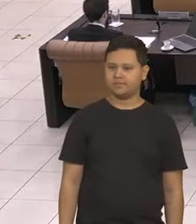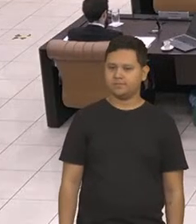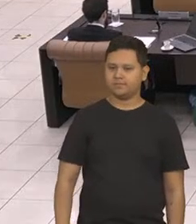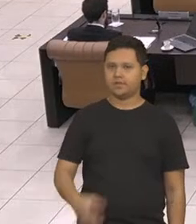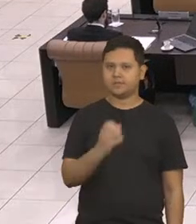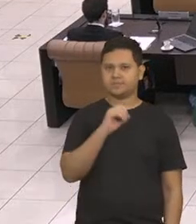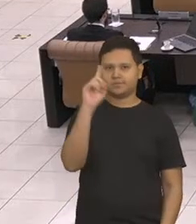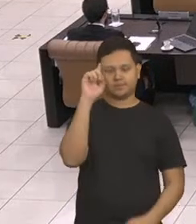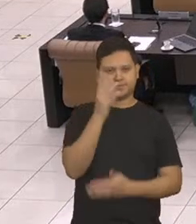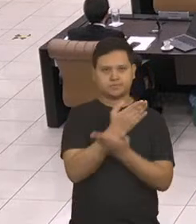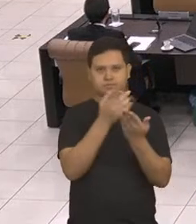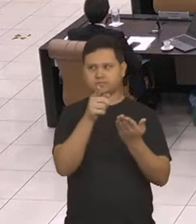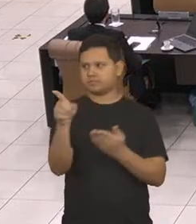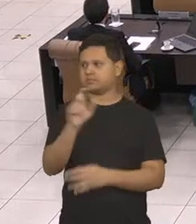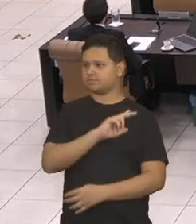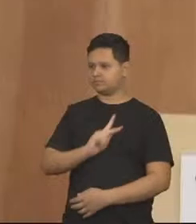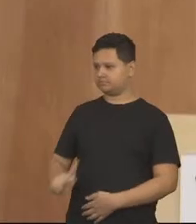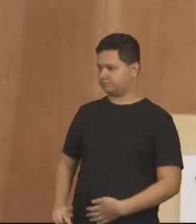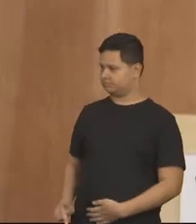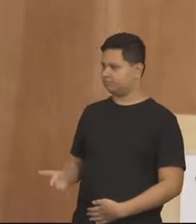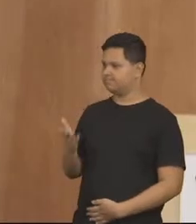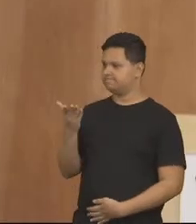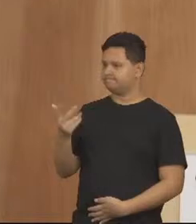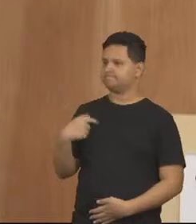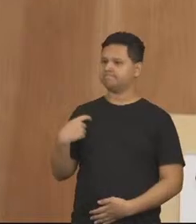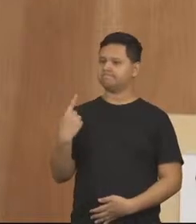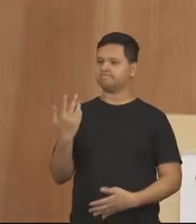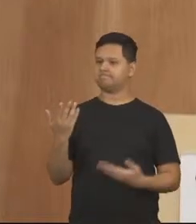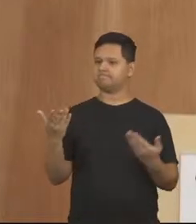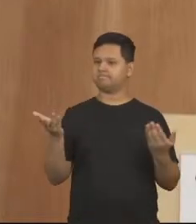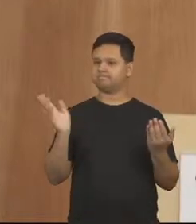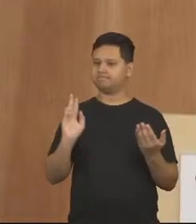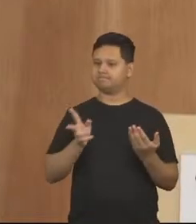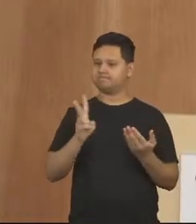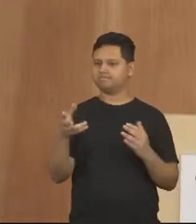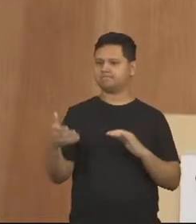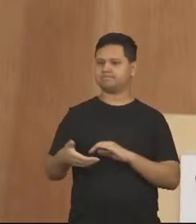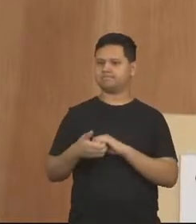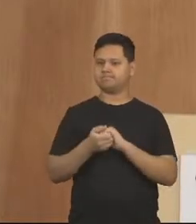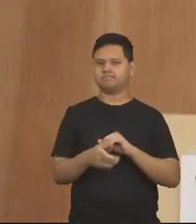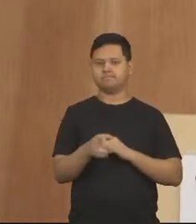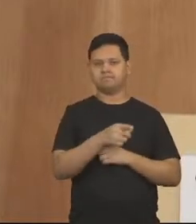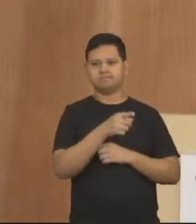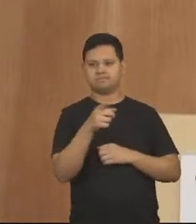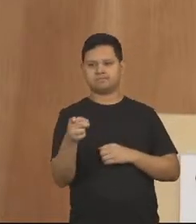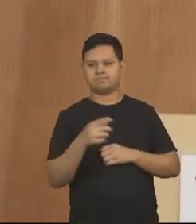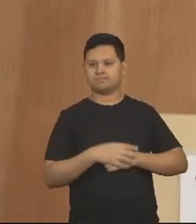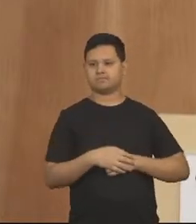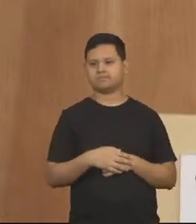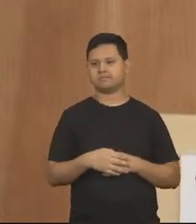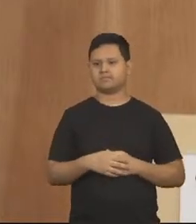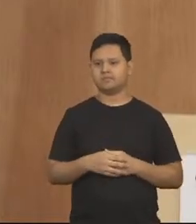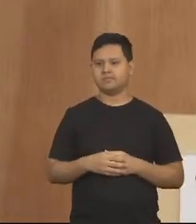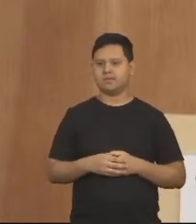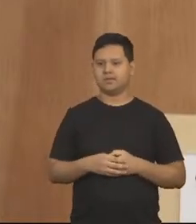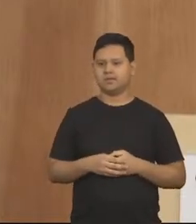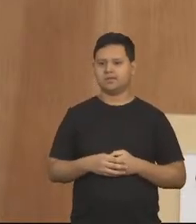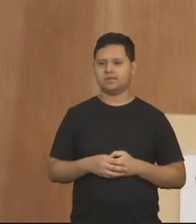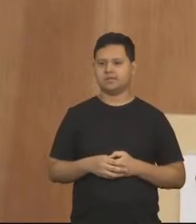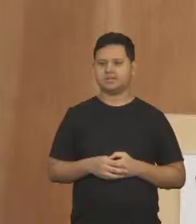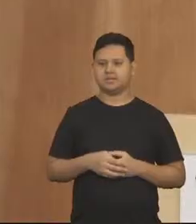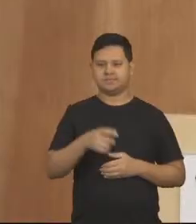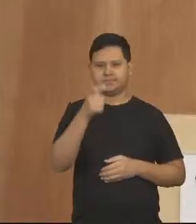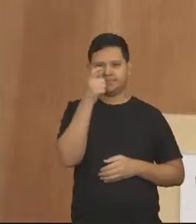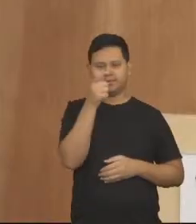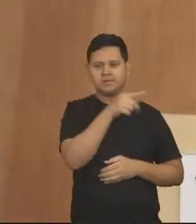Bom dia a todos, bom dia, presidente, na pessoa do qual eu cumprimento os nobres pares, cumprimento também você que está nos assistindo,